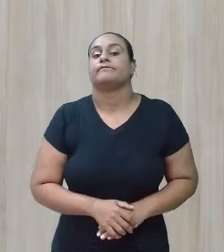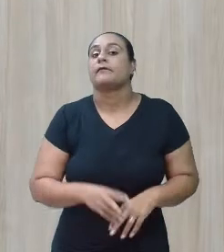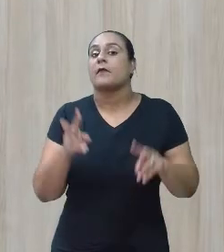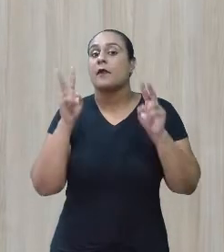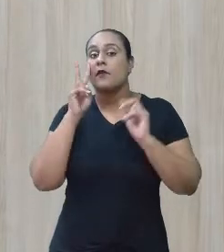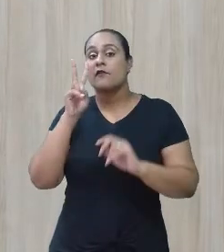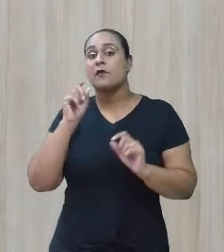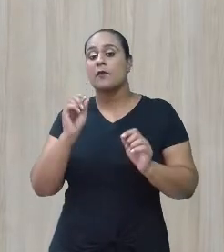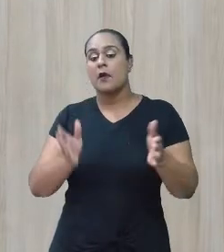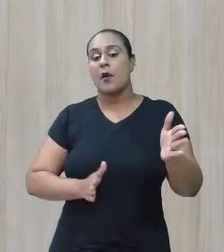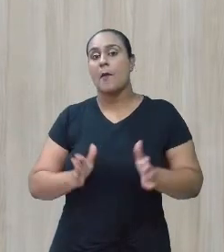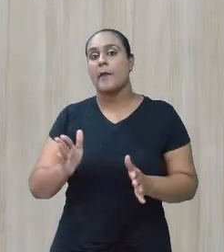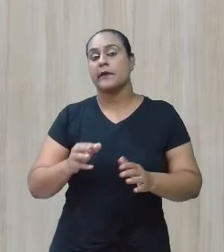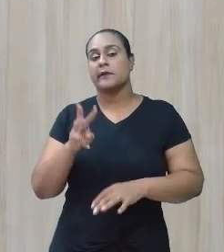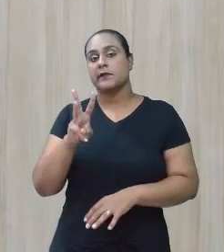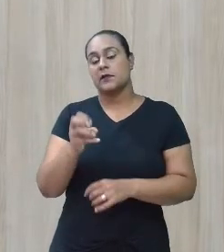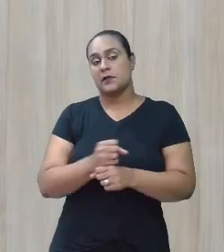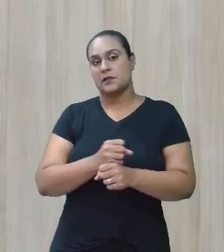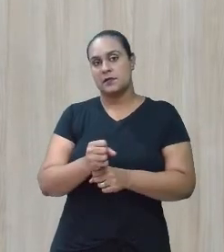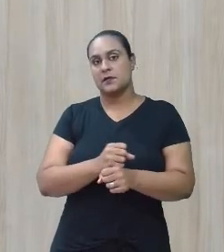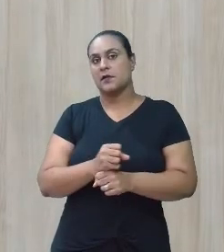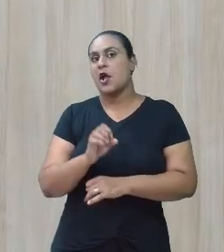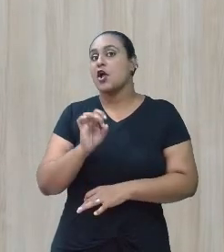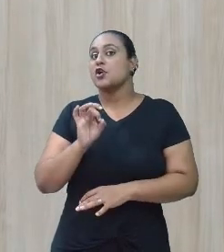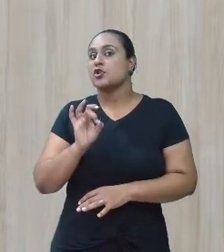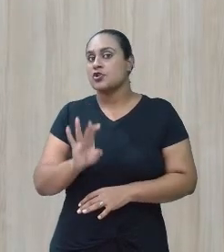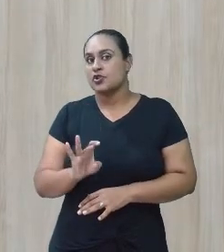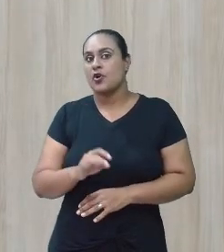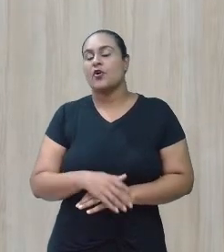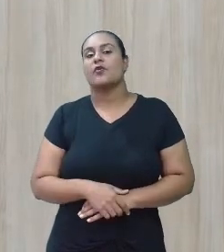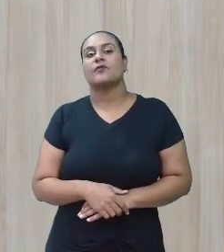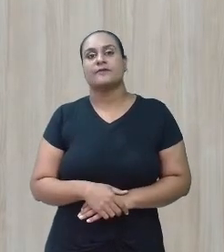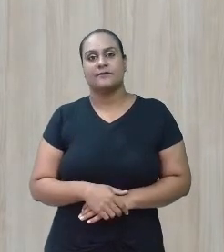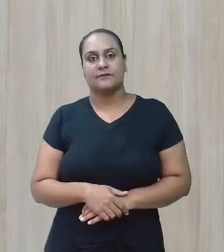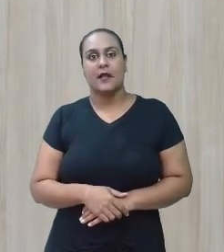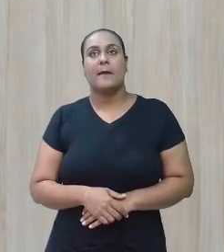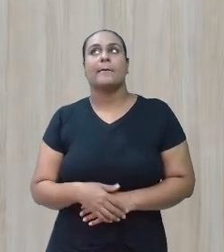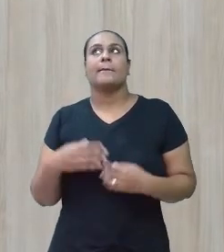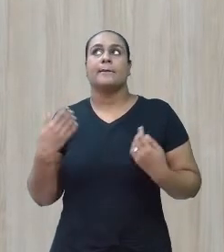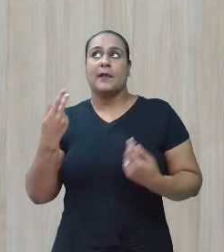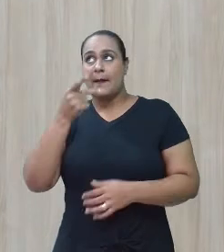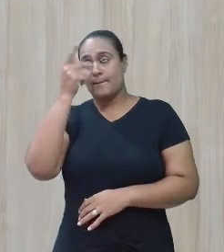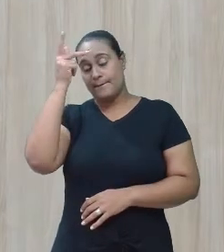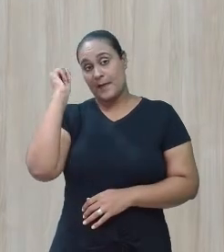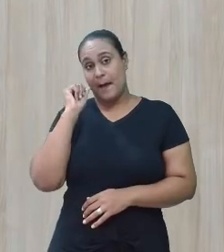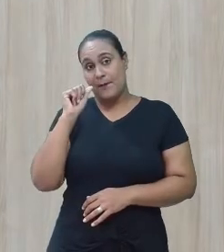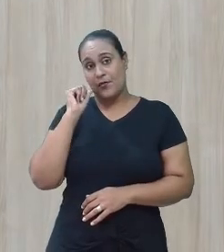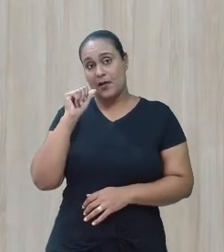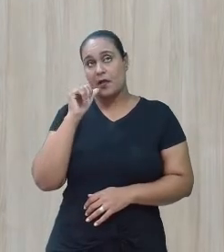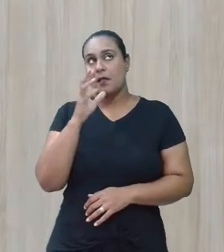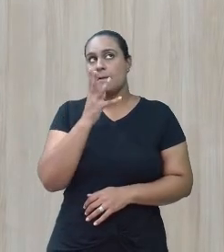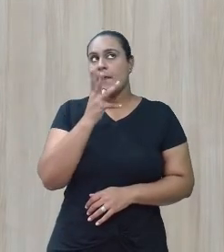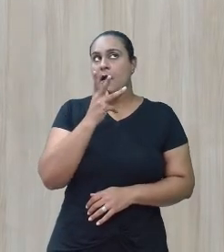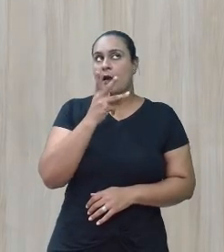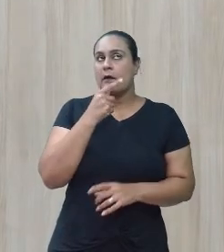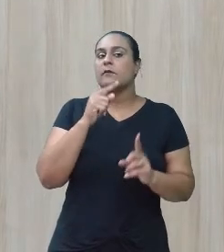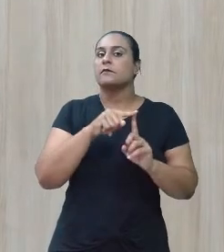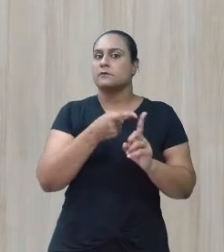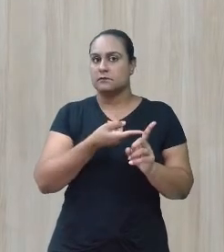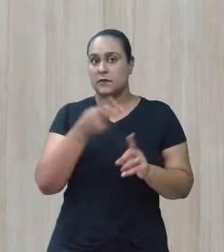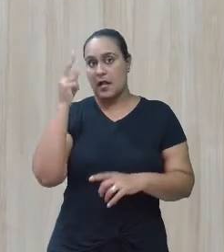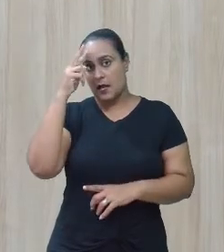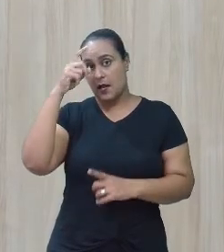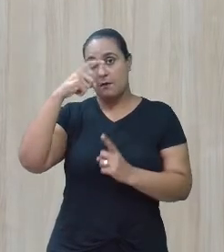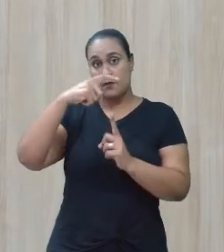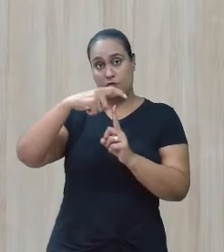que é um período de 3 anos. Também só vai servir para quem quer demorar a engravidar. É aquela coisa do DIU que nós vimos